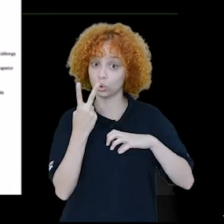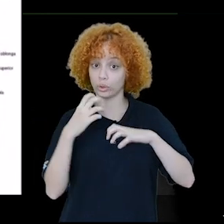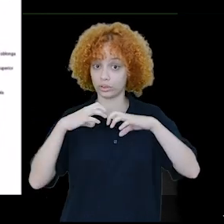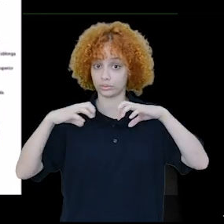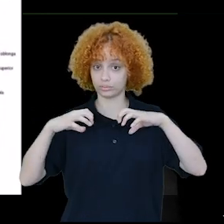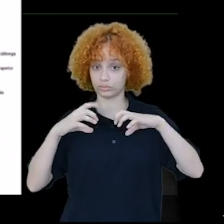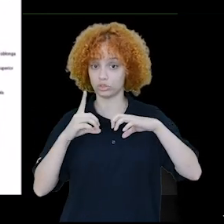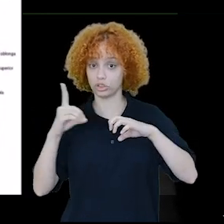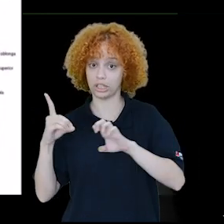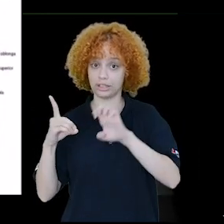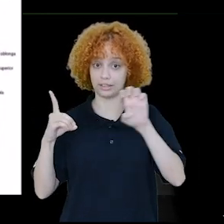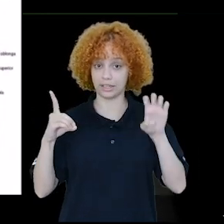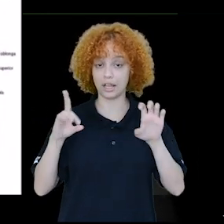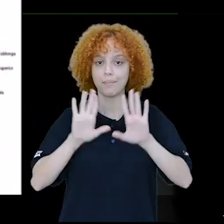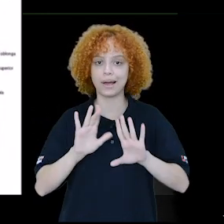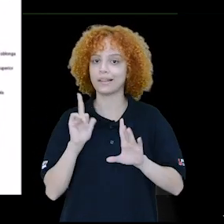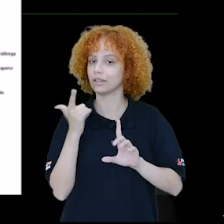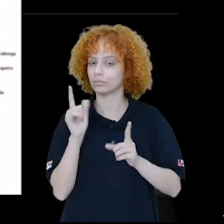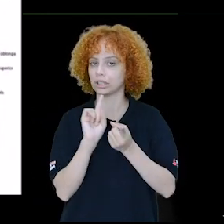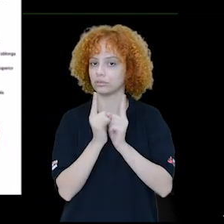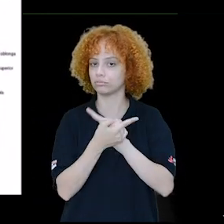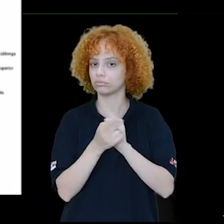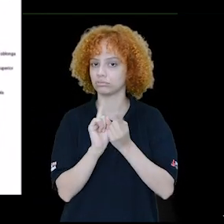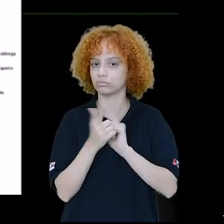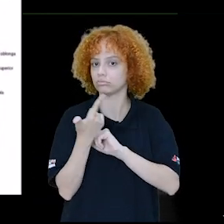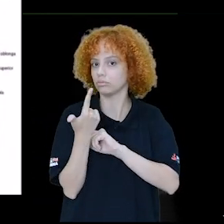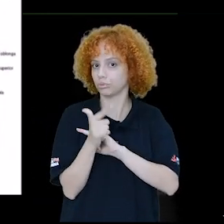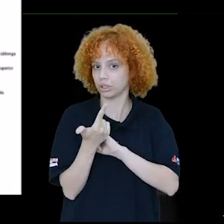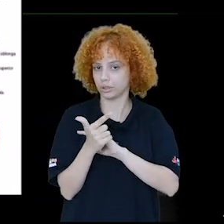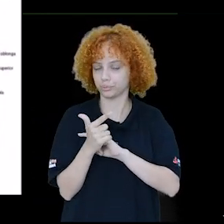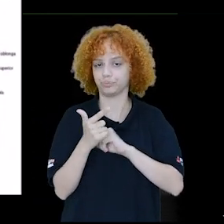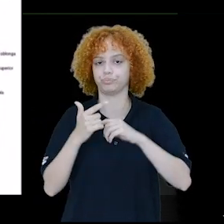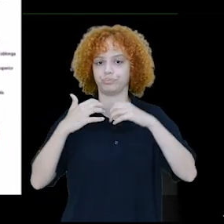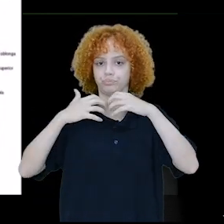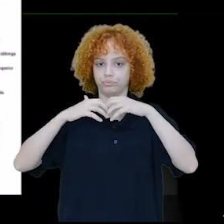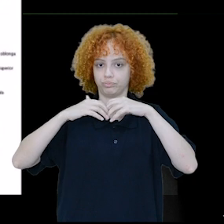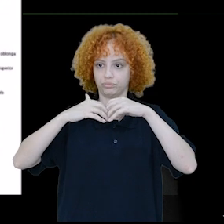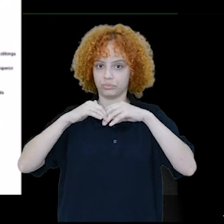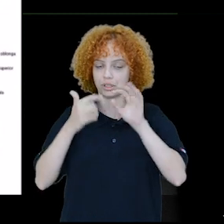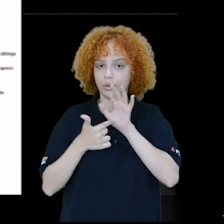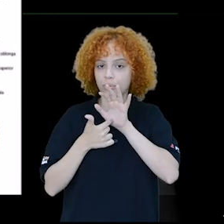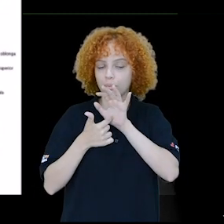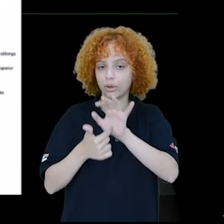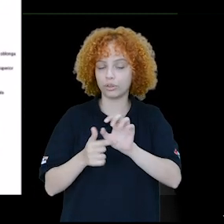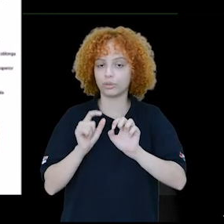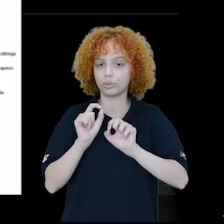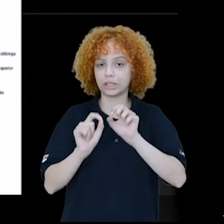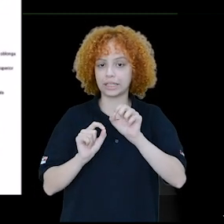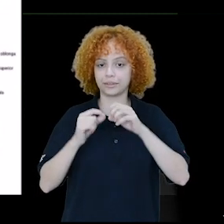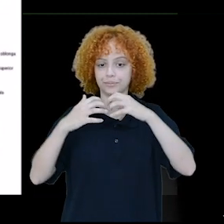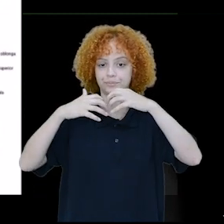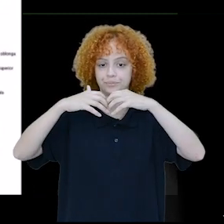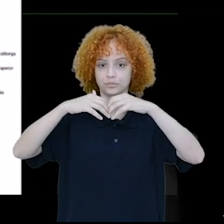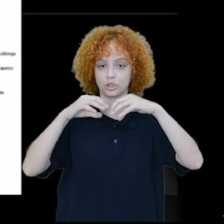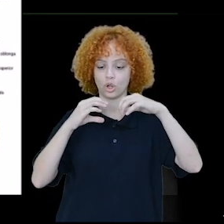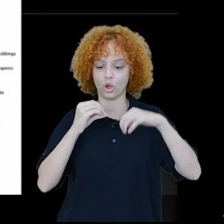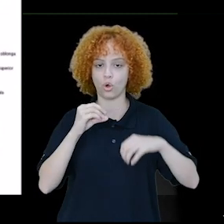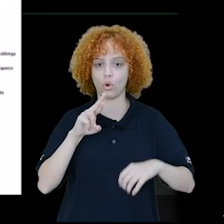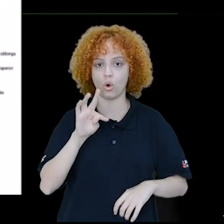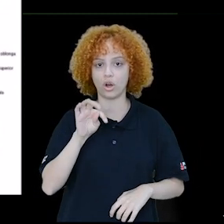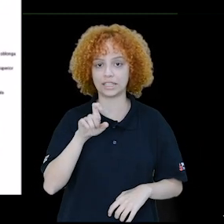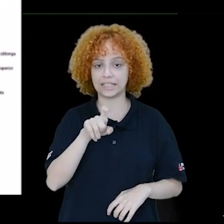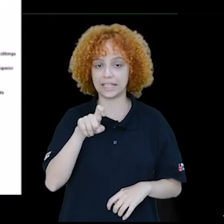hemisférios, mas não fazem o cruzamento como no córtex cerebral. Ele apresenta também um córtex